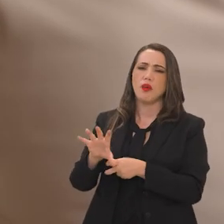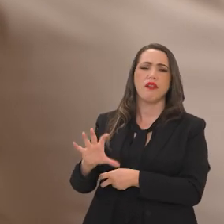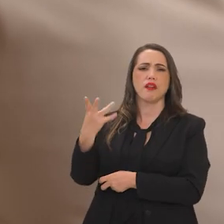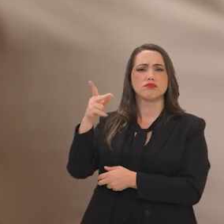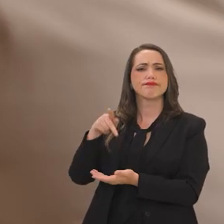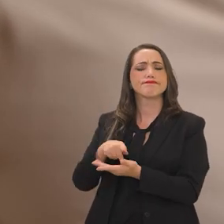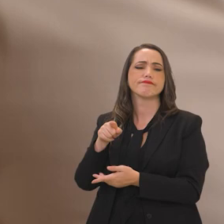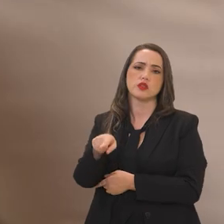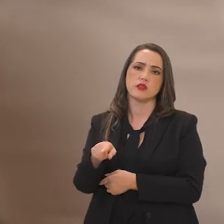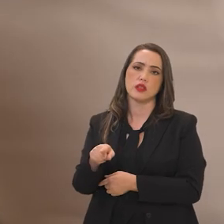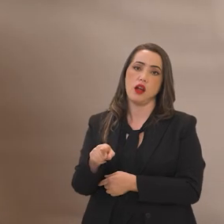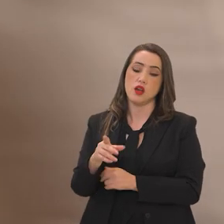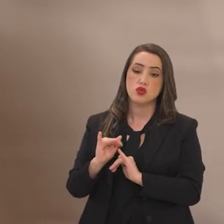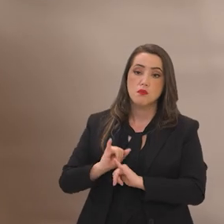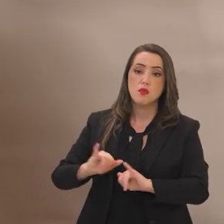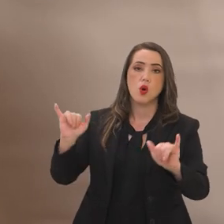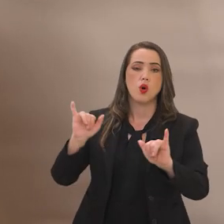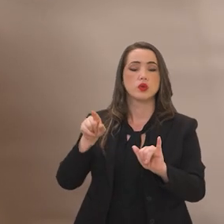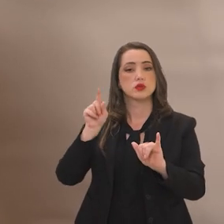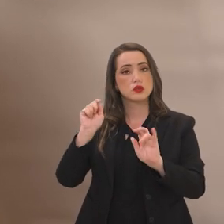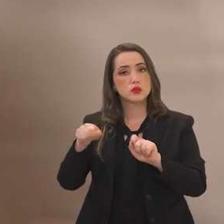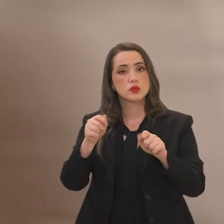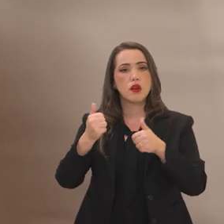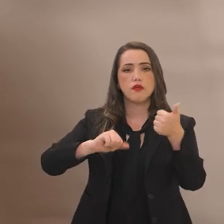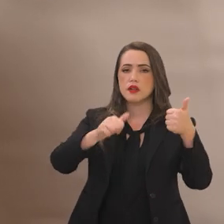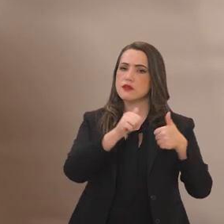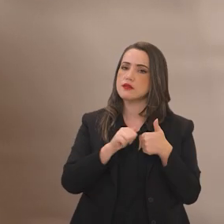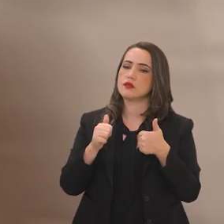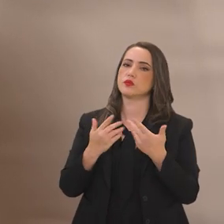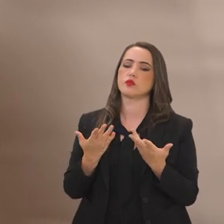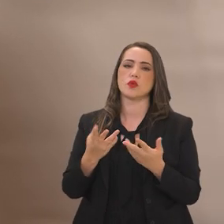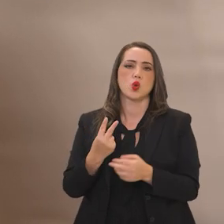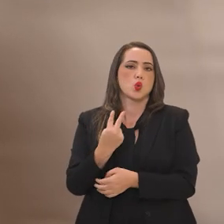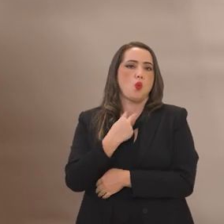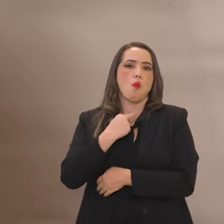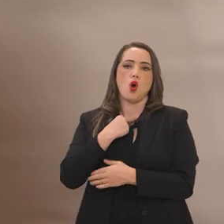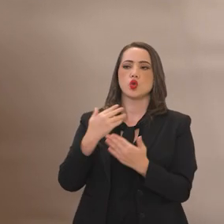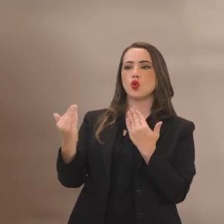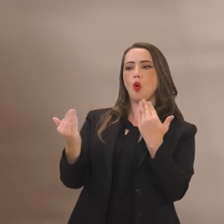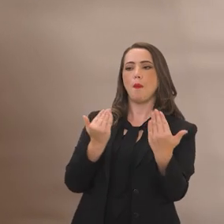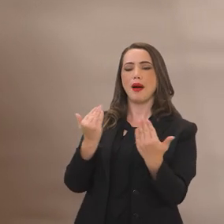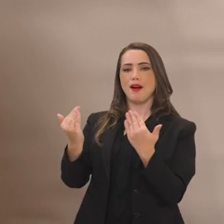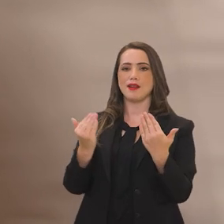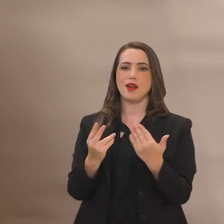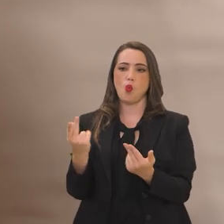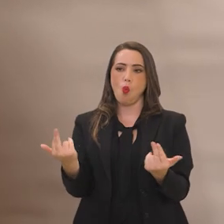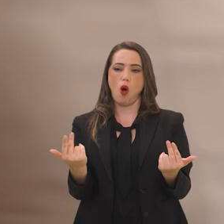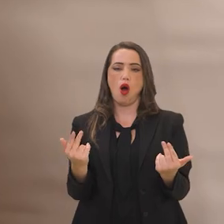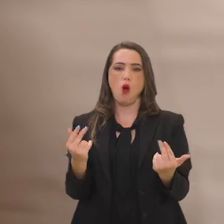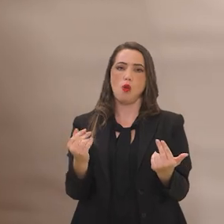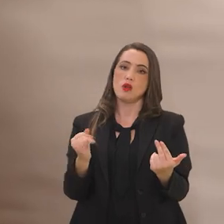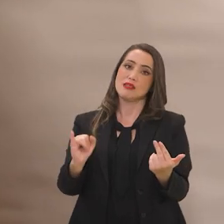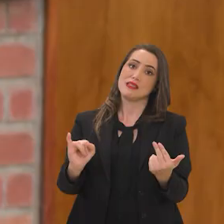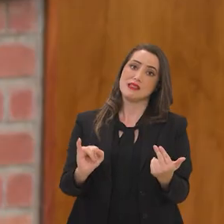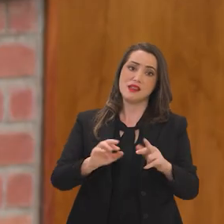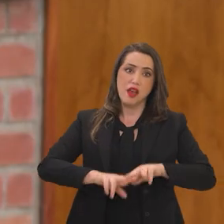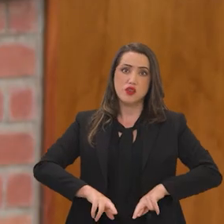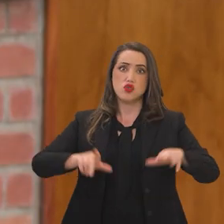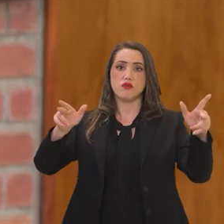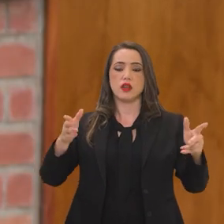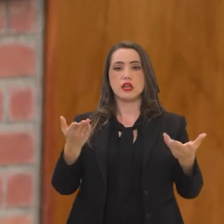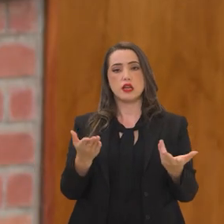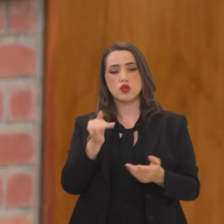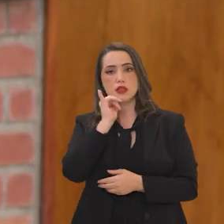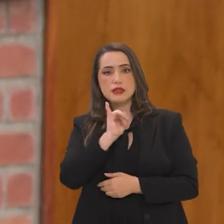façam essa informação coloquem essa informação nos seus mecanismos de avaliação então você não pode comparar da mesma forma situações que são bastante